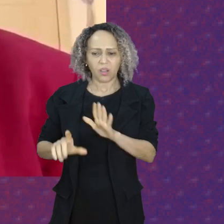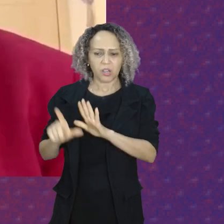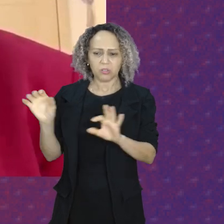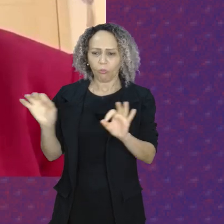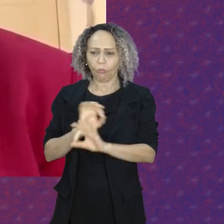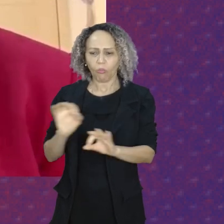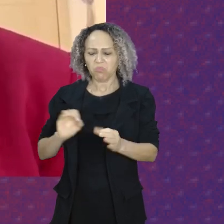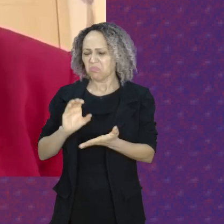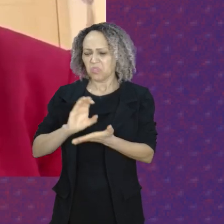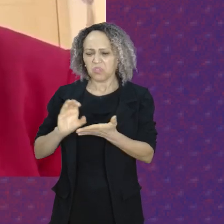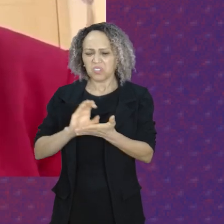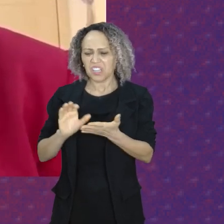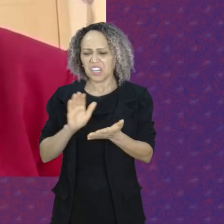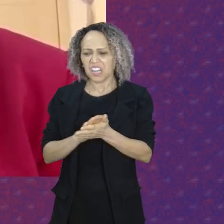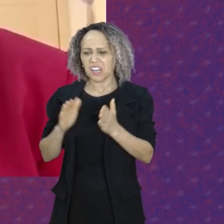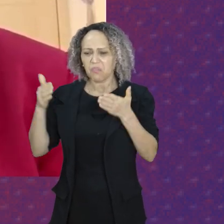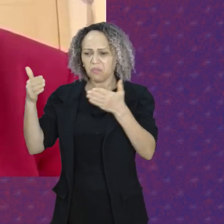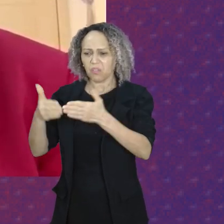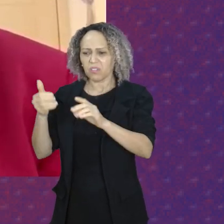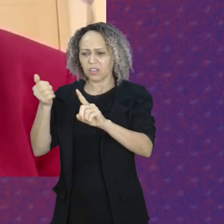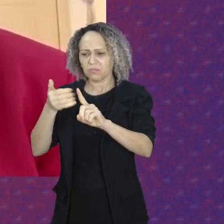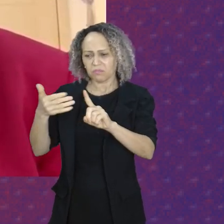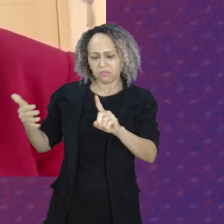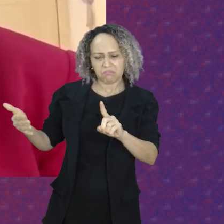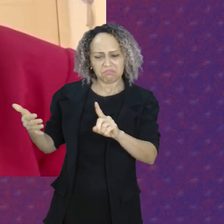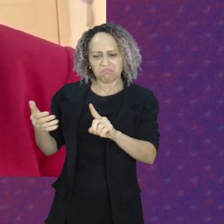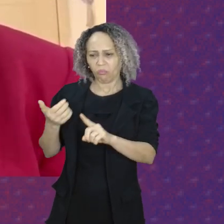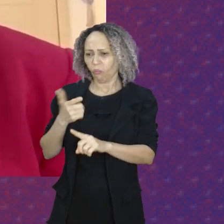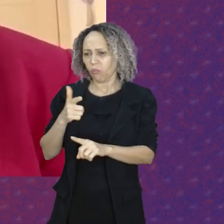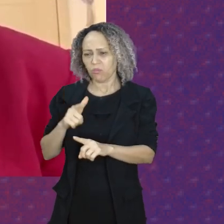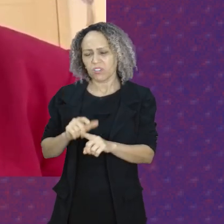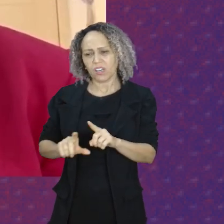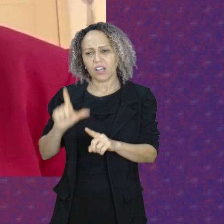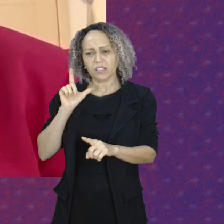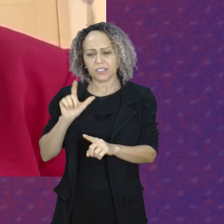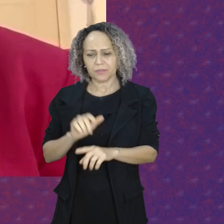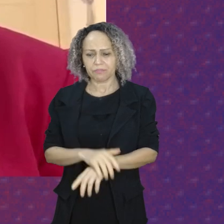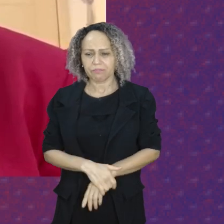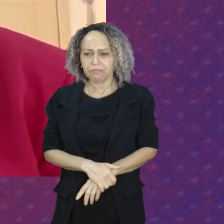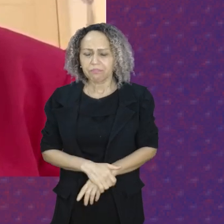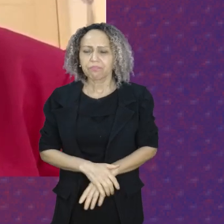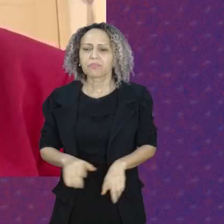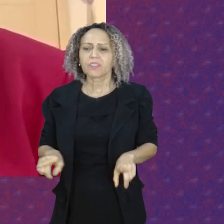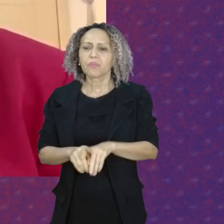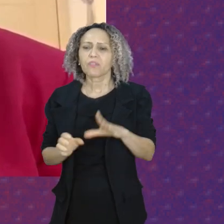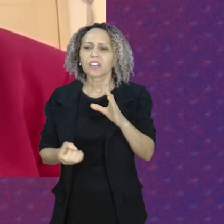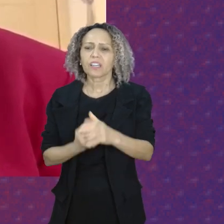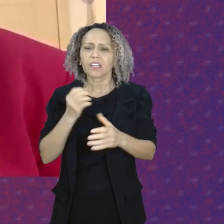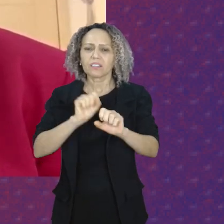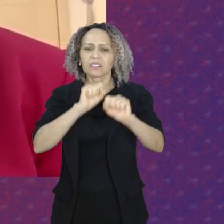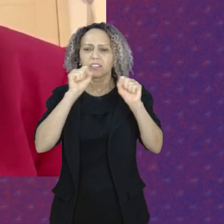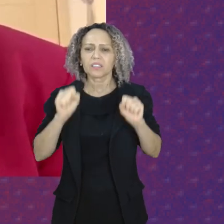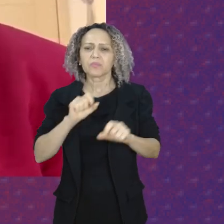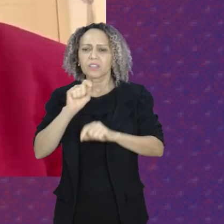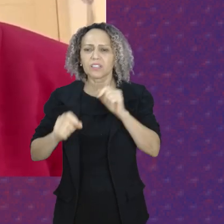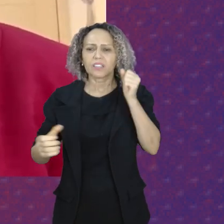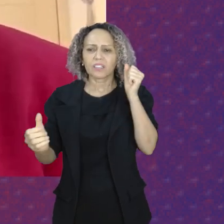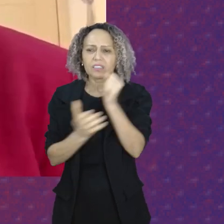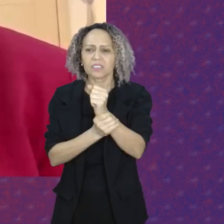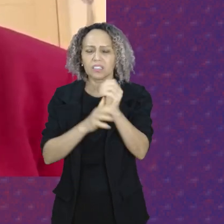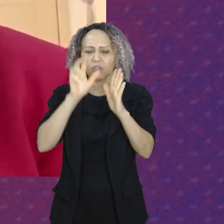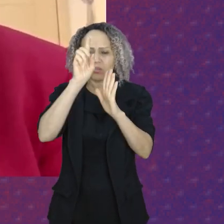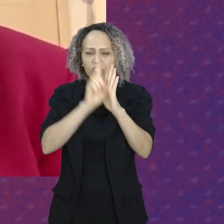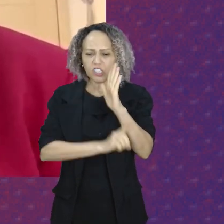nenhum conselho, nenhuma política voltada para esse segmento. Foi criado o Sistema de Garantia dos Direitos